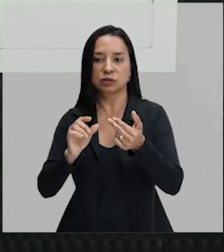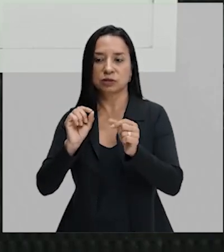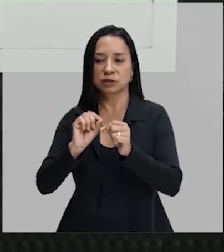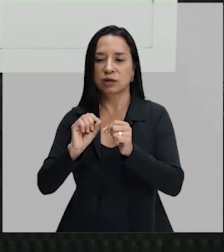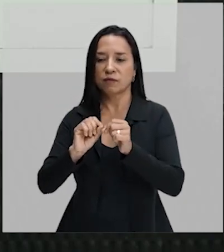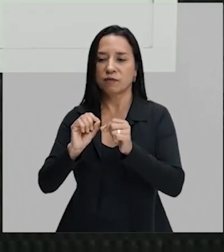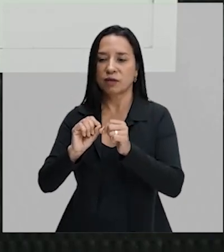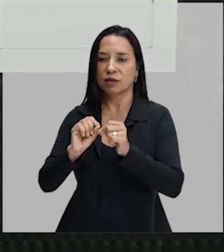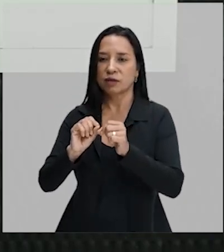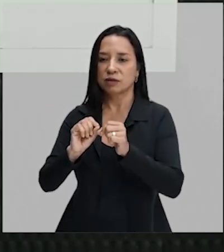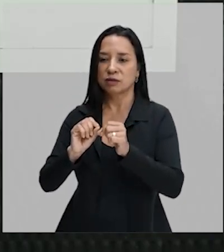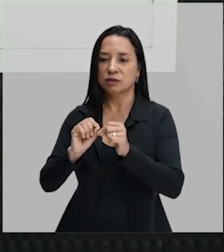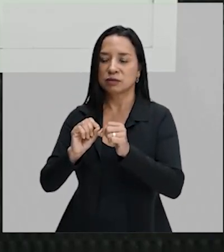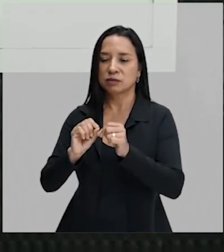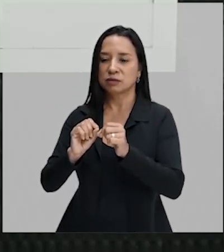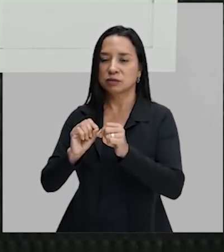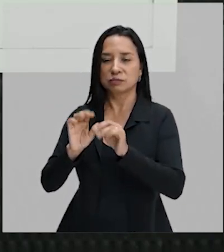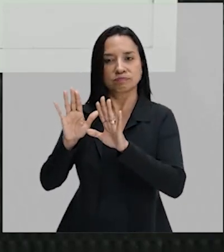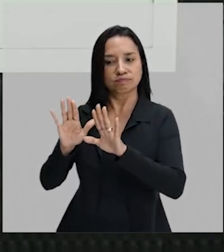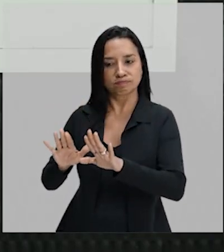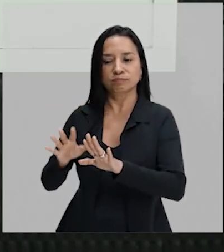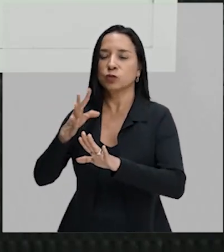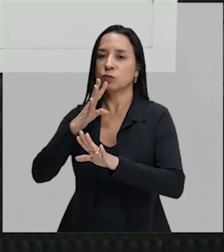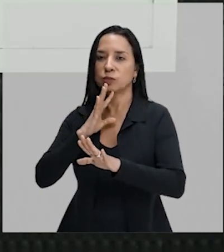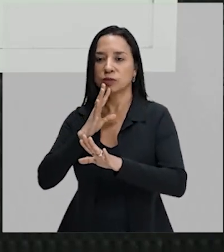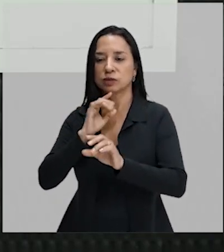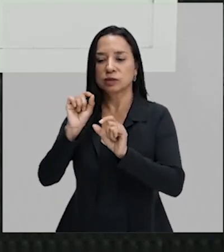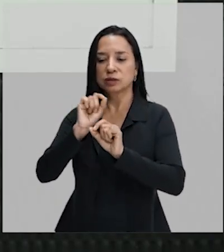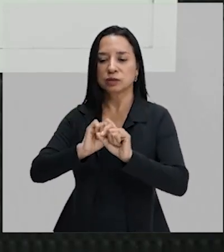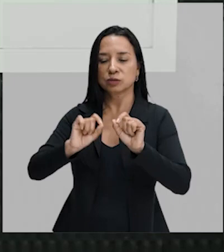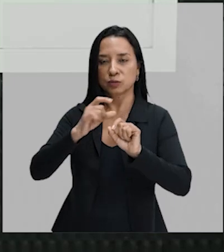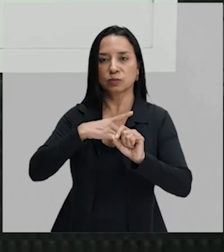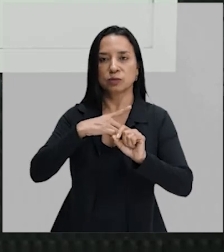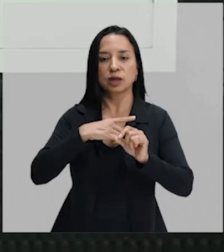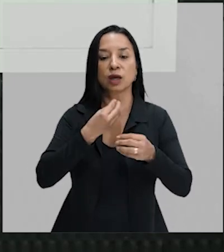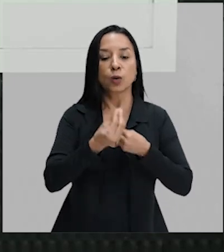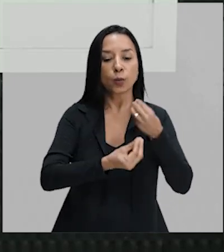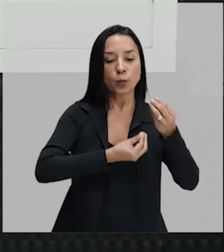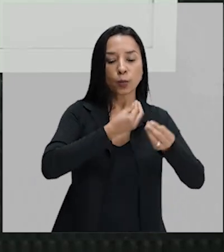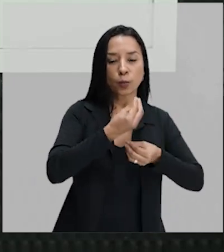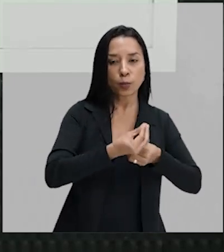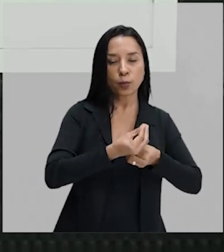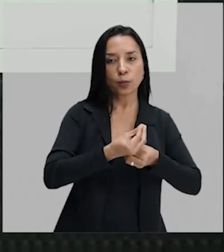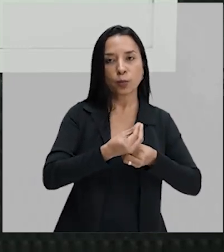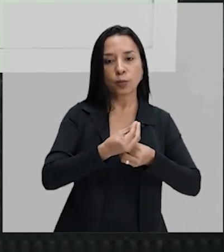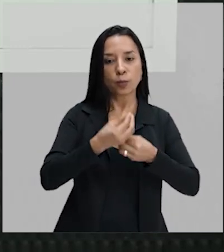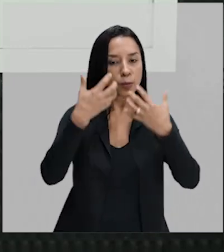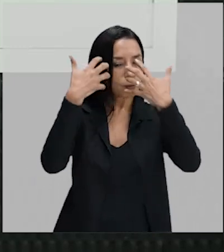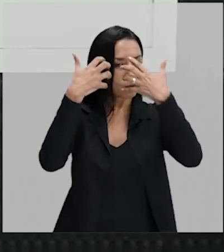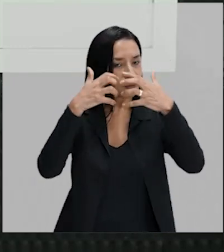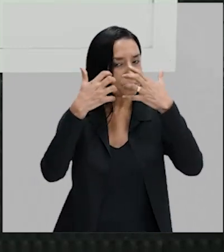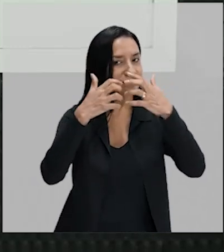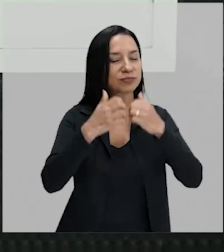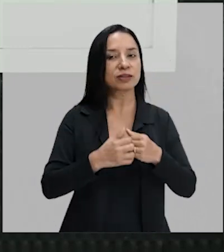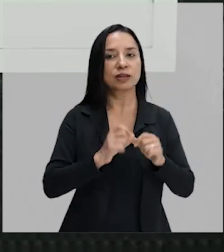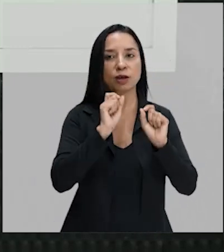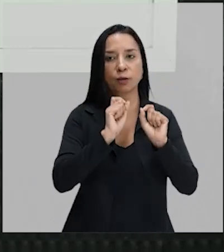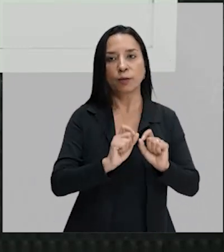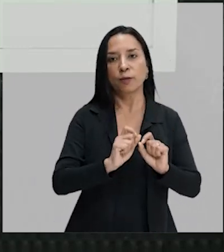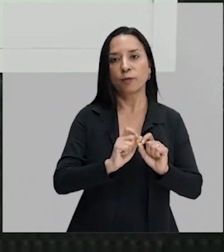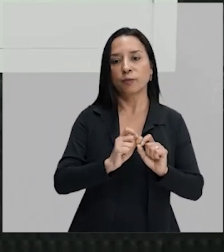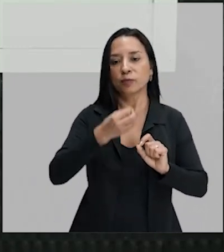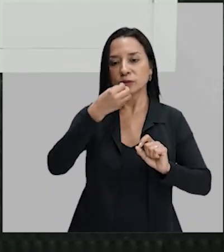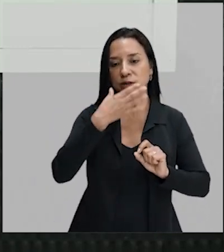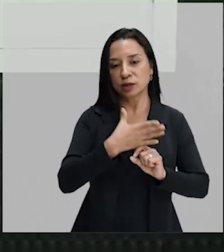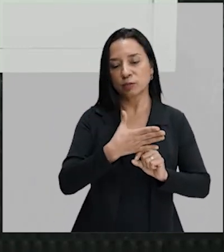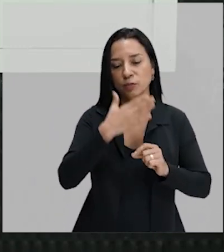construídas, estabelecidas, consagradas, com aquilo que você tem como ideia, pode favorecer, certo? Há